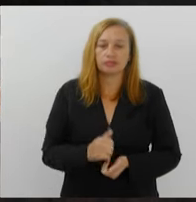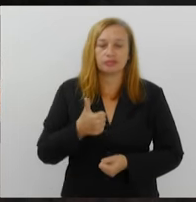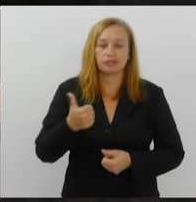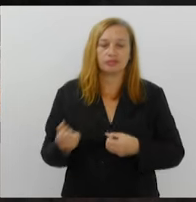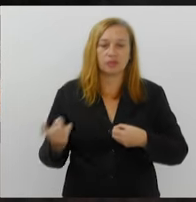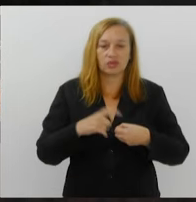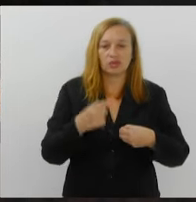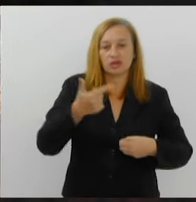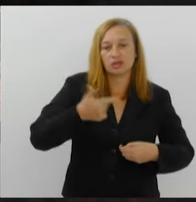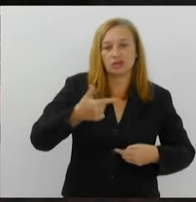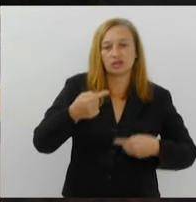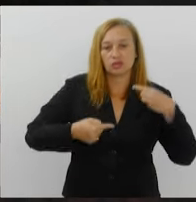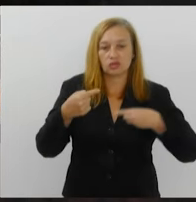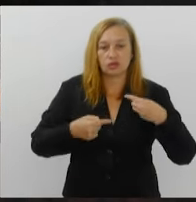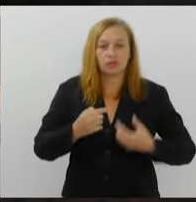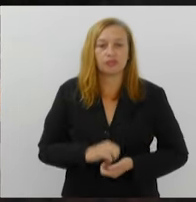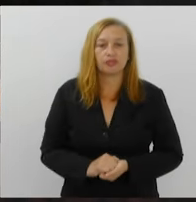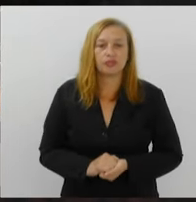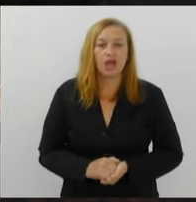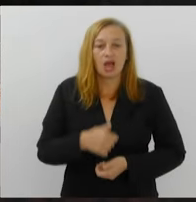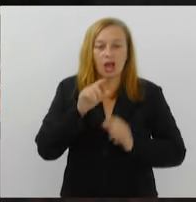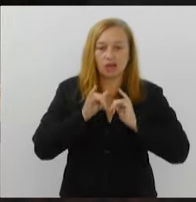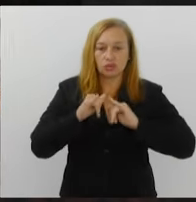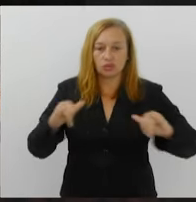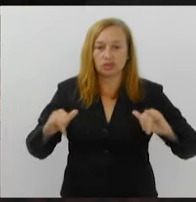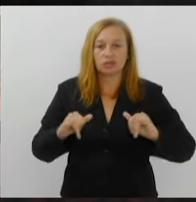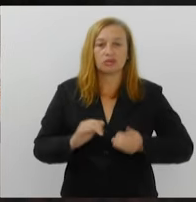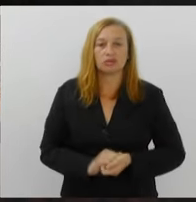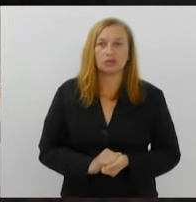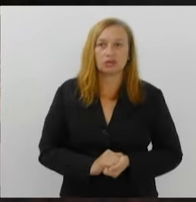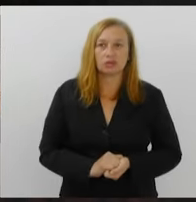primeira e retorna em segunda. Anuncio